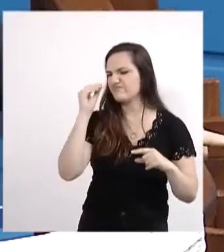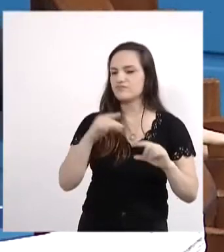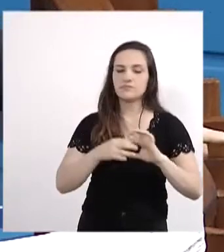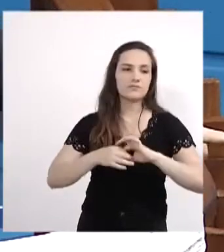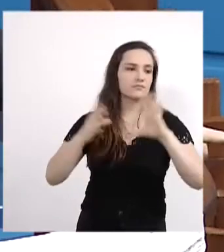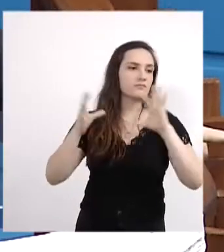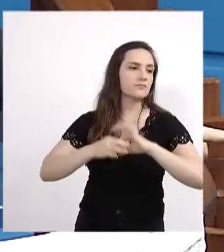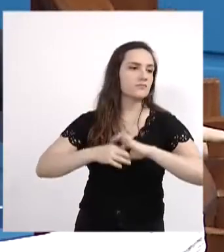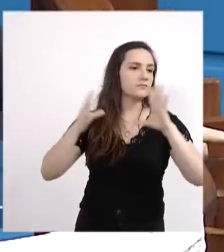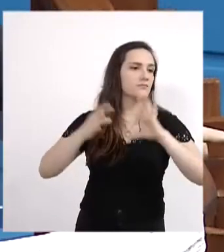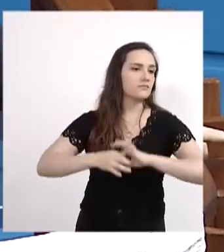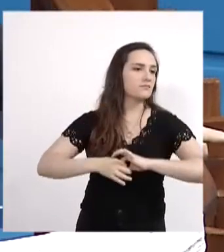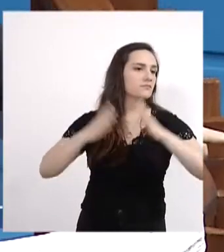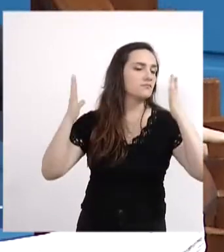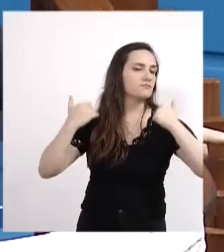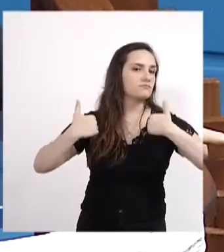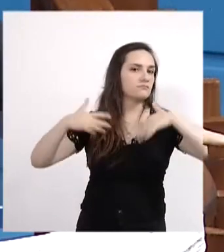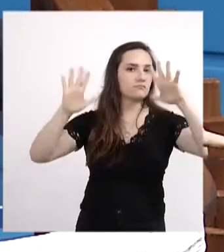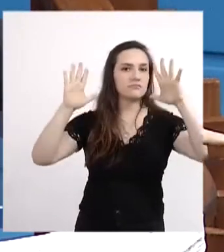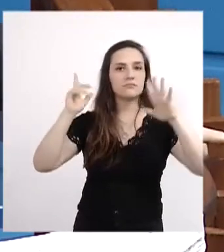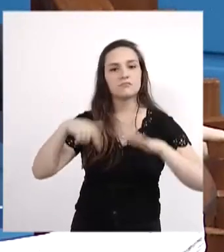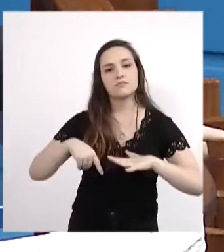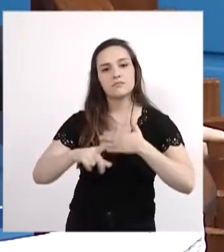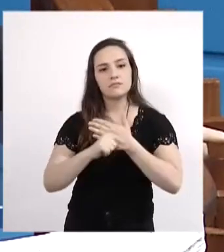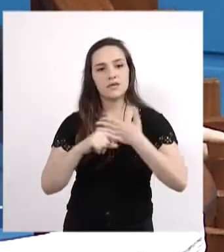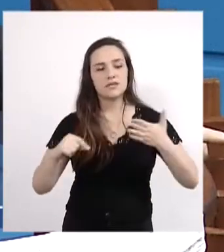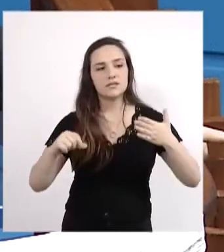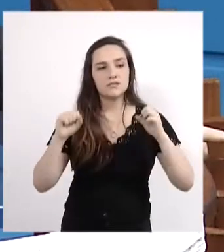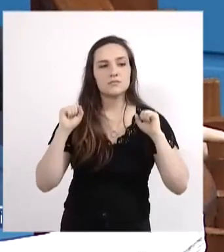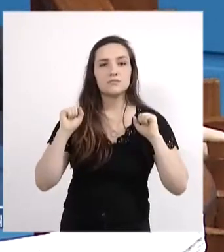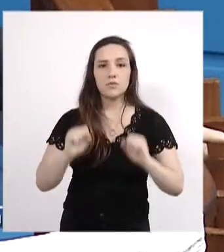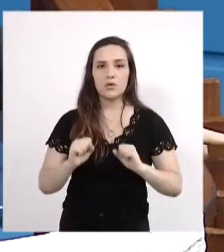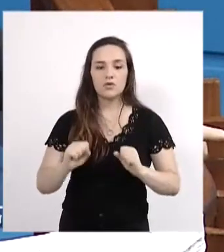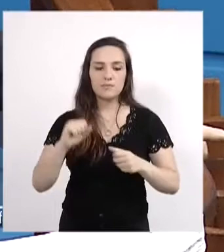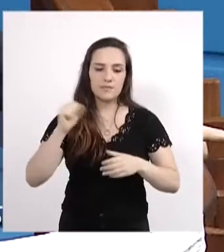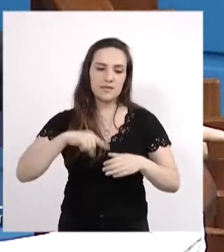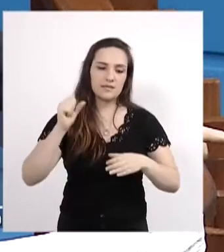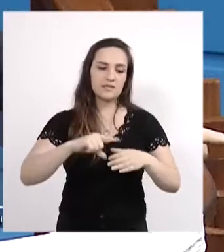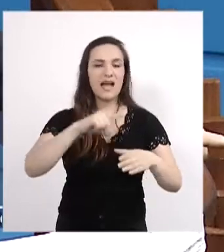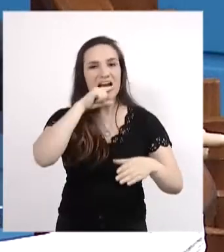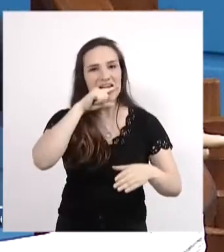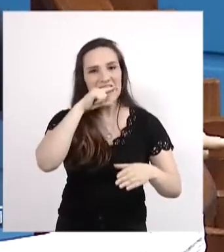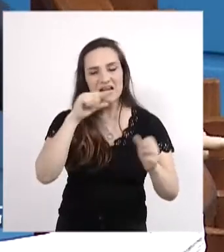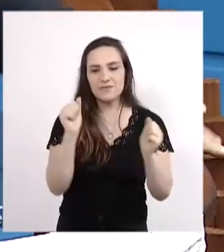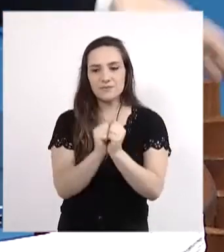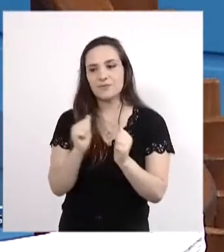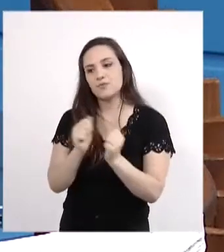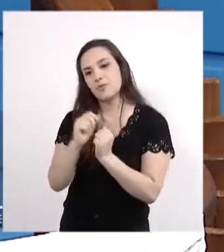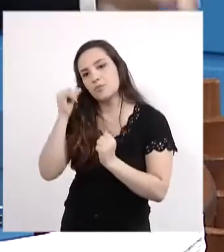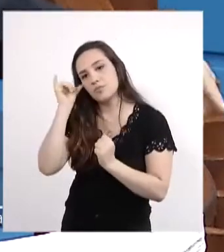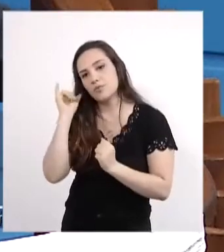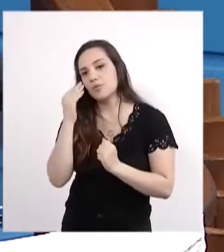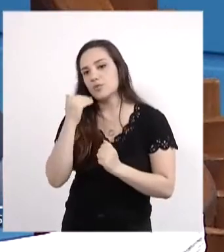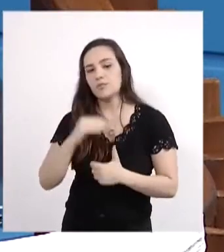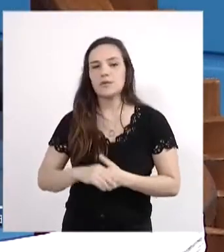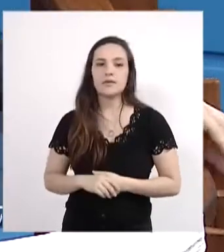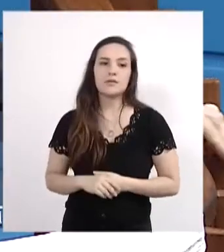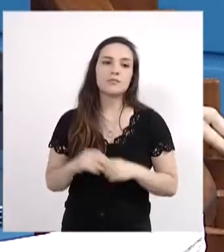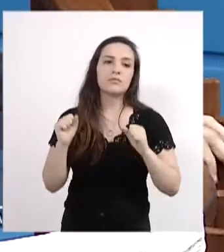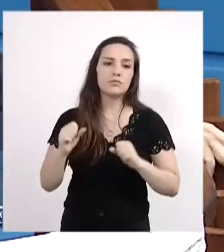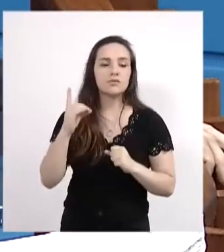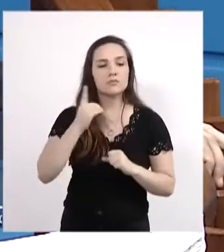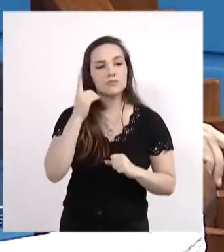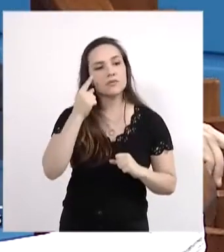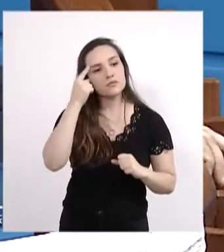né? Transformar o Pantanal em canavial e pasto. Deputado Zé Teixeira, uma